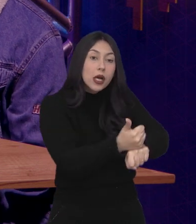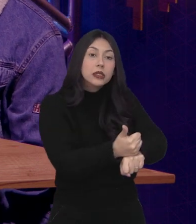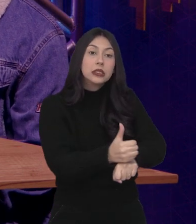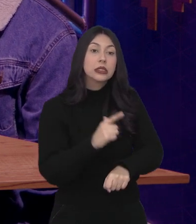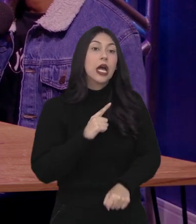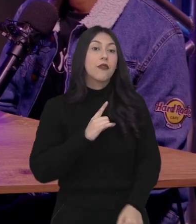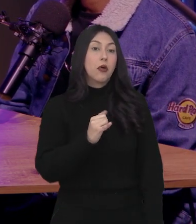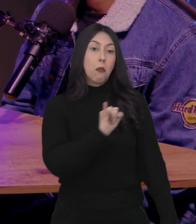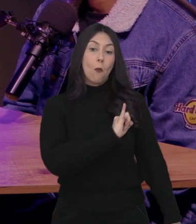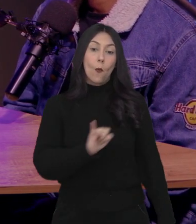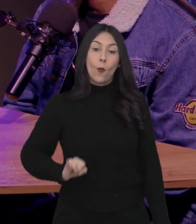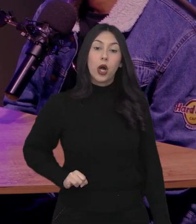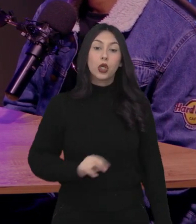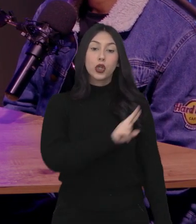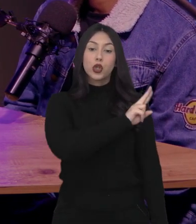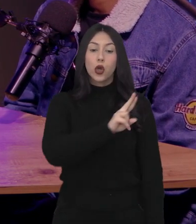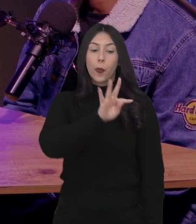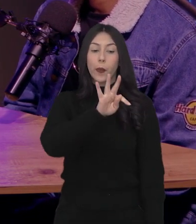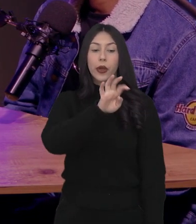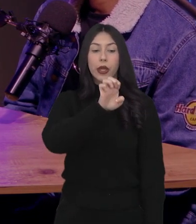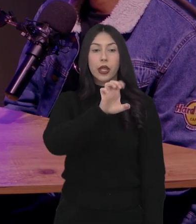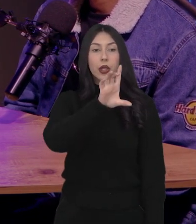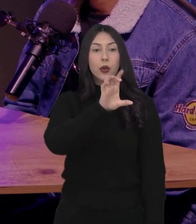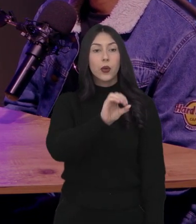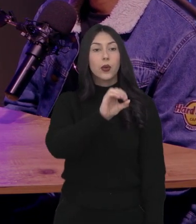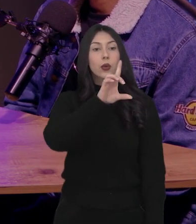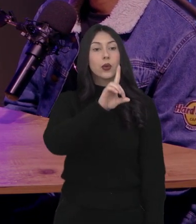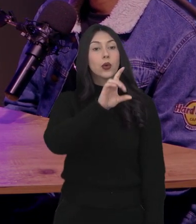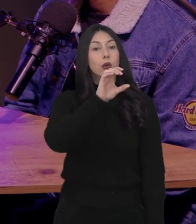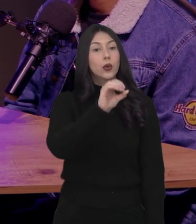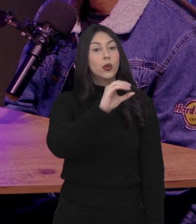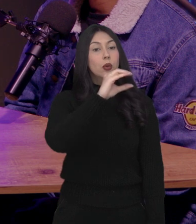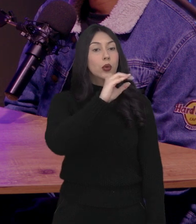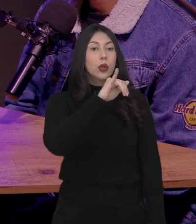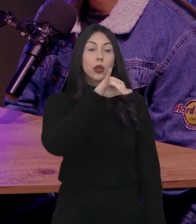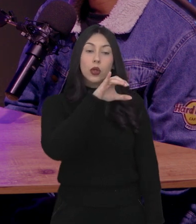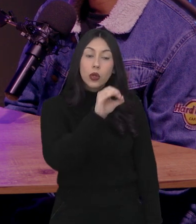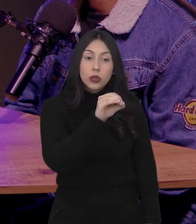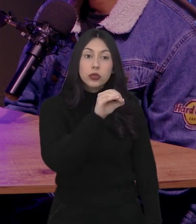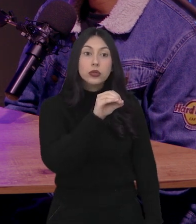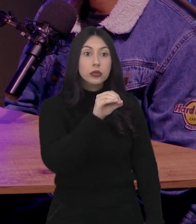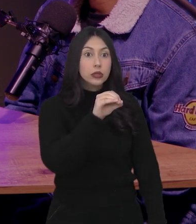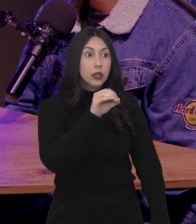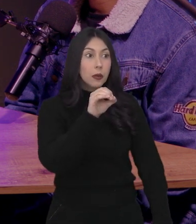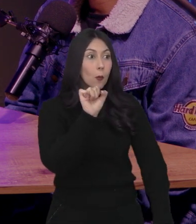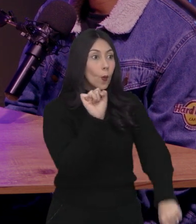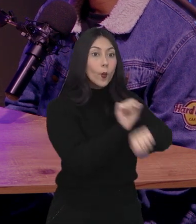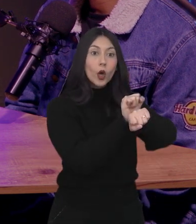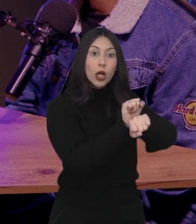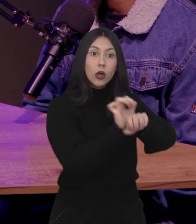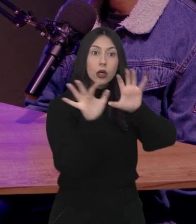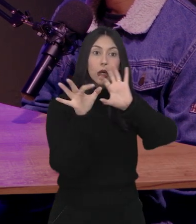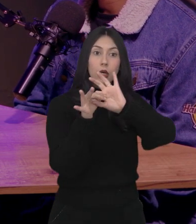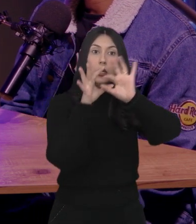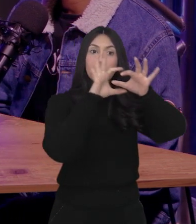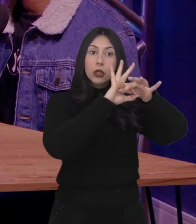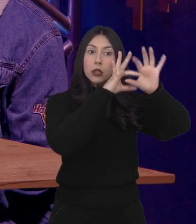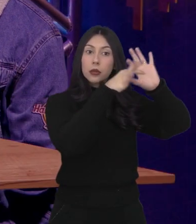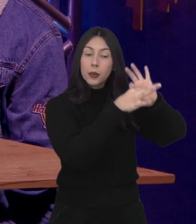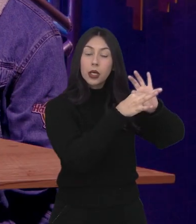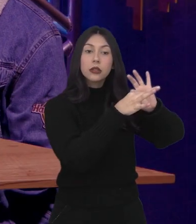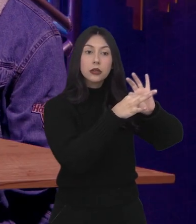teve o imperador romano Teodócio, né, que fez com que as Olimpíadas tivessem essa pausa, né? Então,